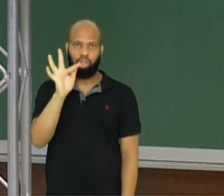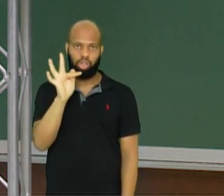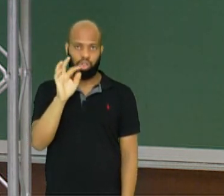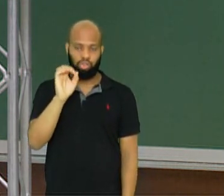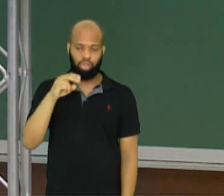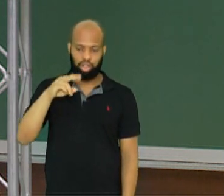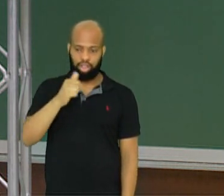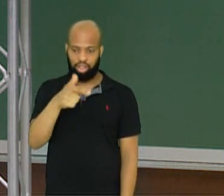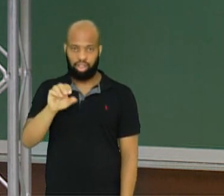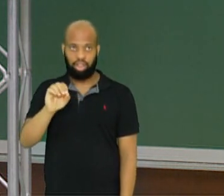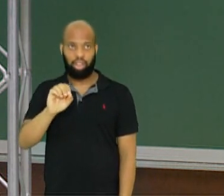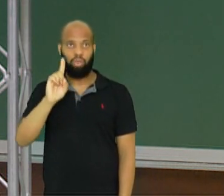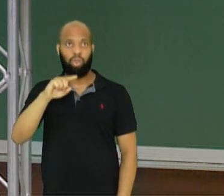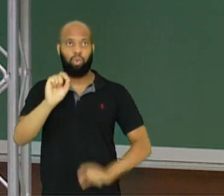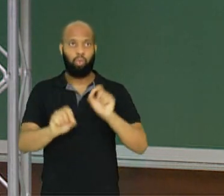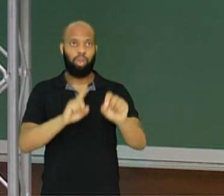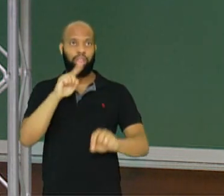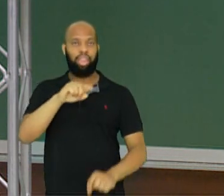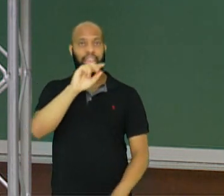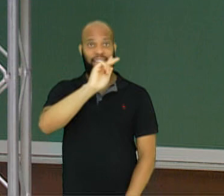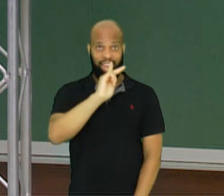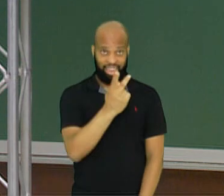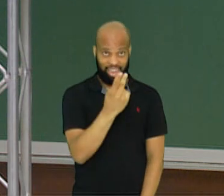ocorre com ácido sulfúrico.